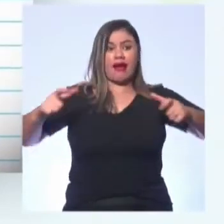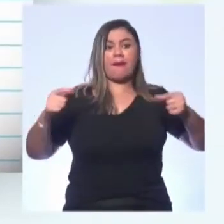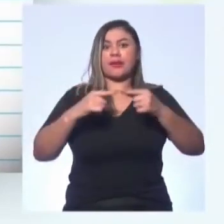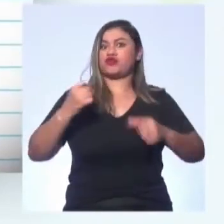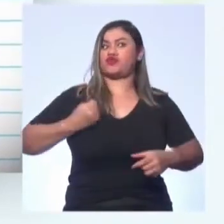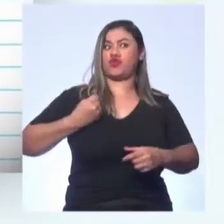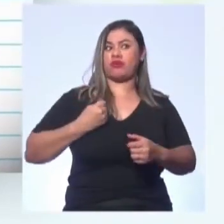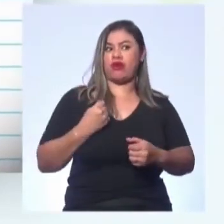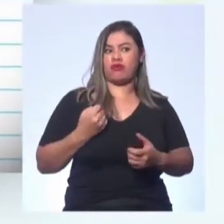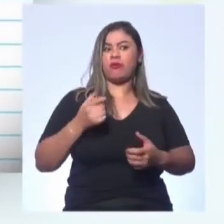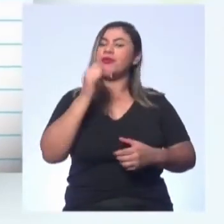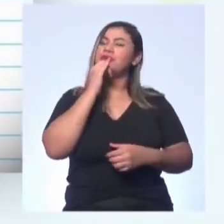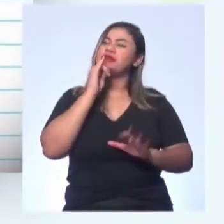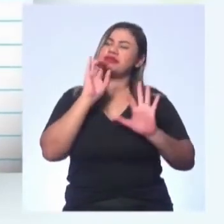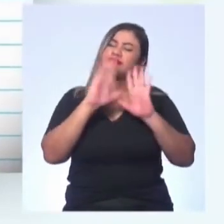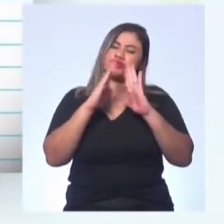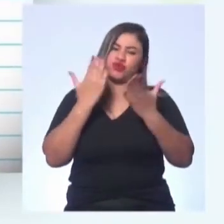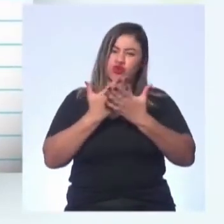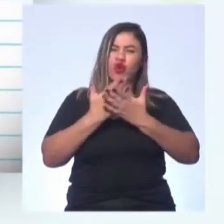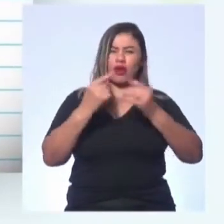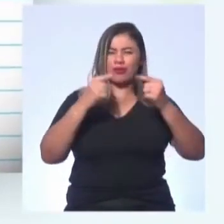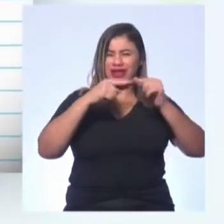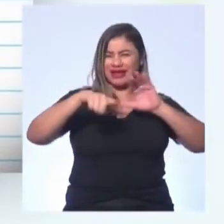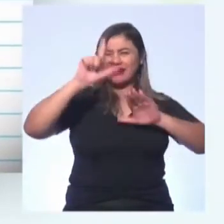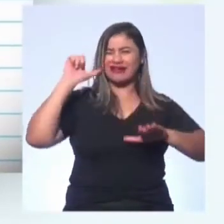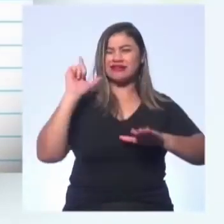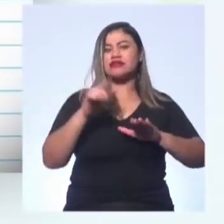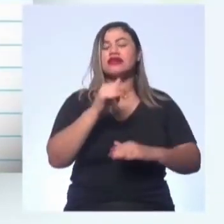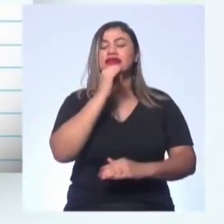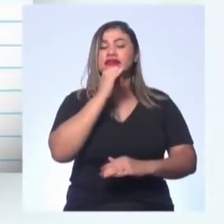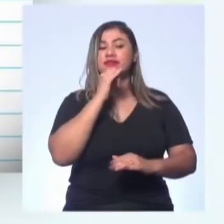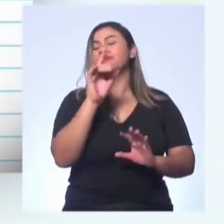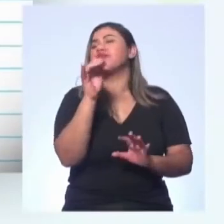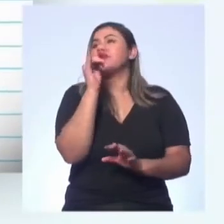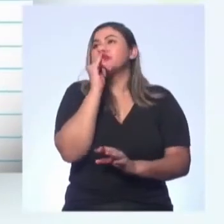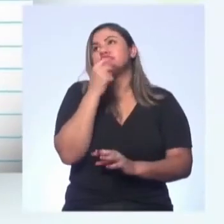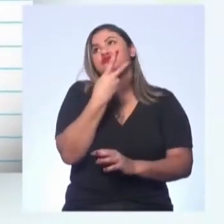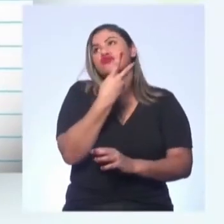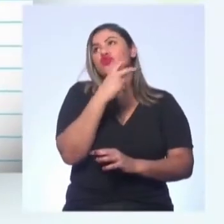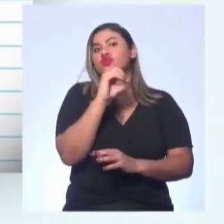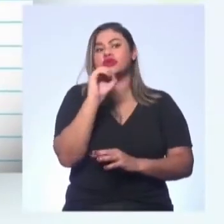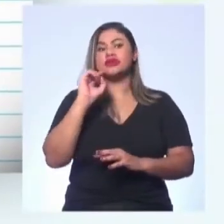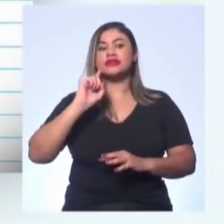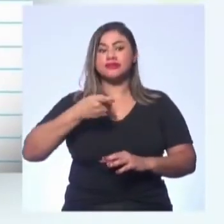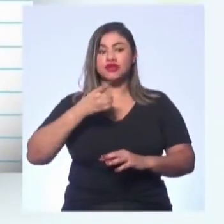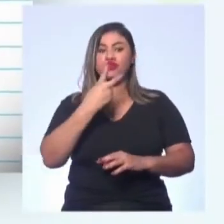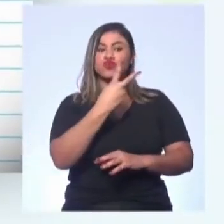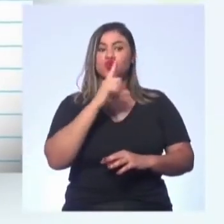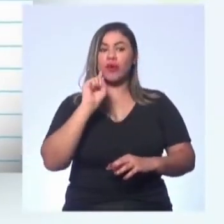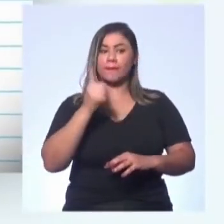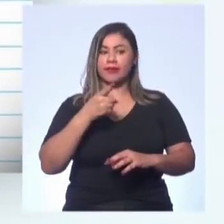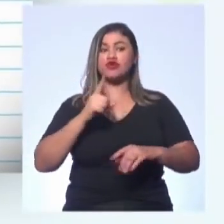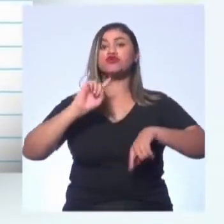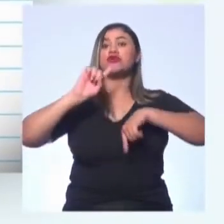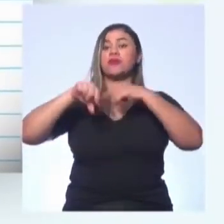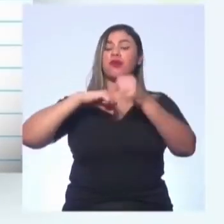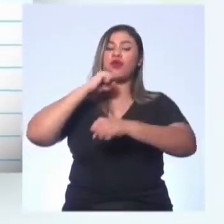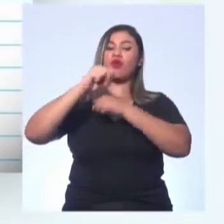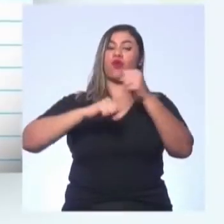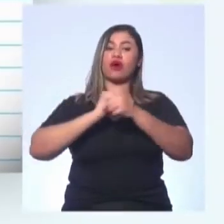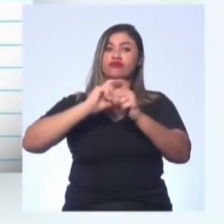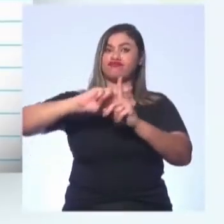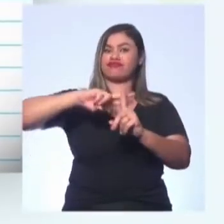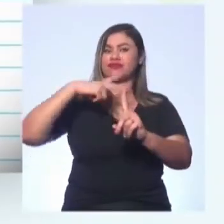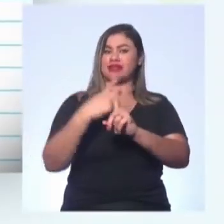exemplo, vamos pegar a escola de que falamos anteriormente e supor que ela tinha 2.000 estudantes em um ano, e no ano seguinte esse número dobrou. Portanto, houve